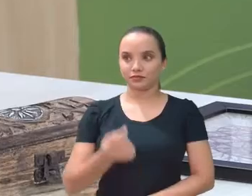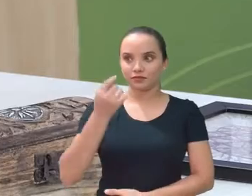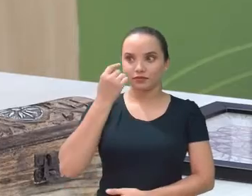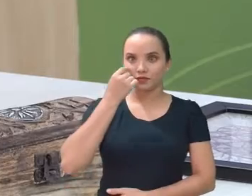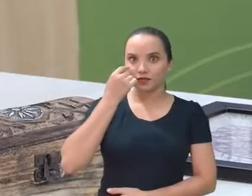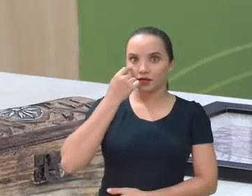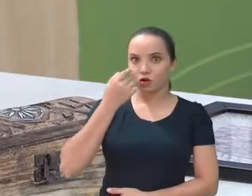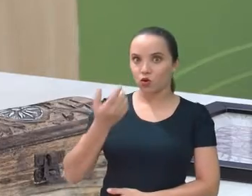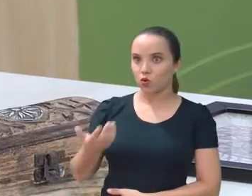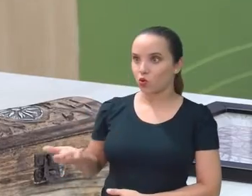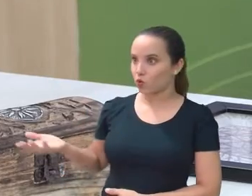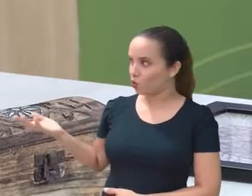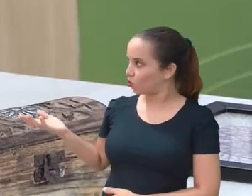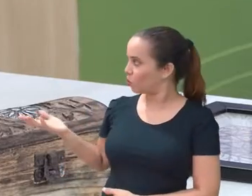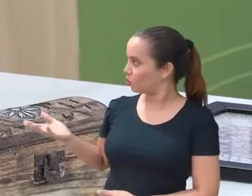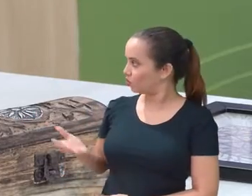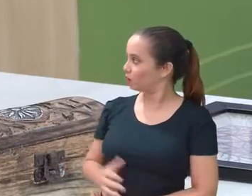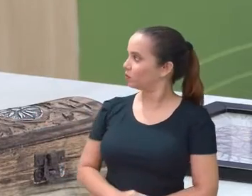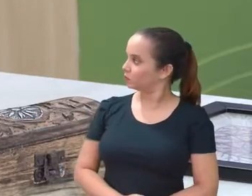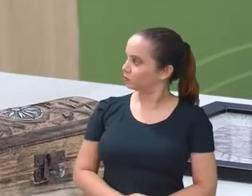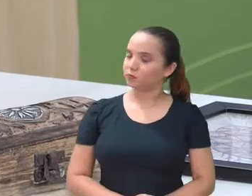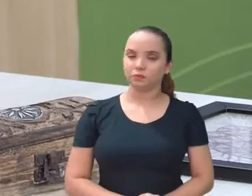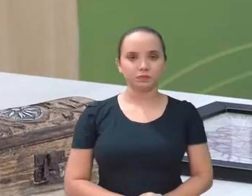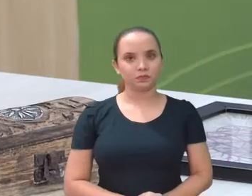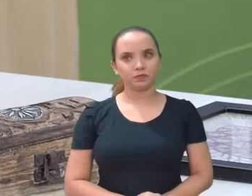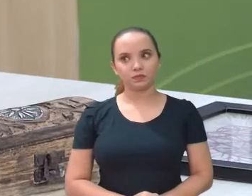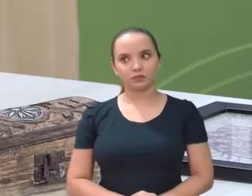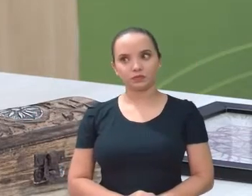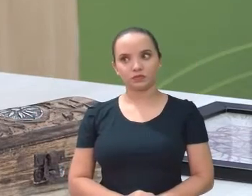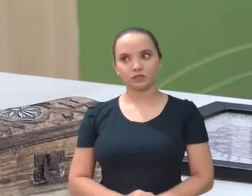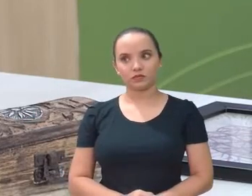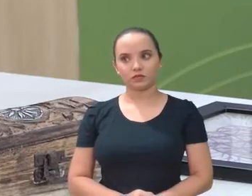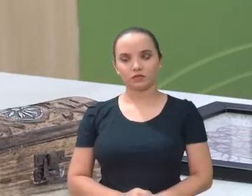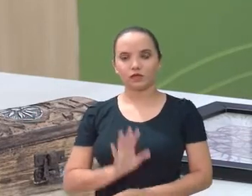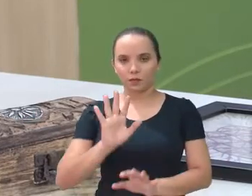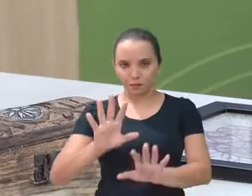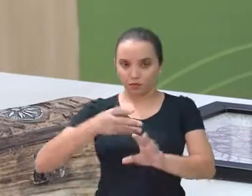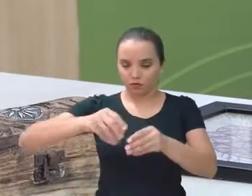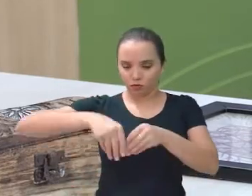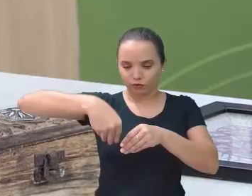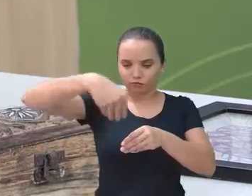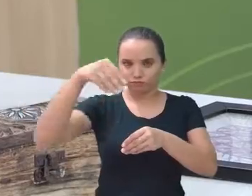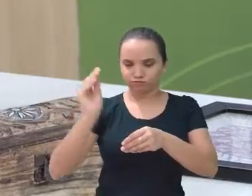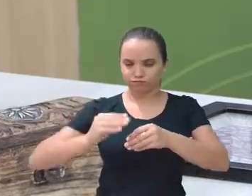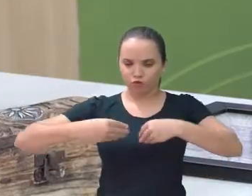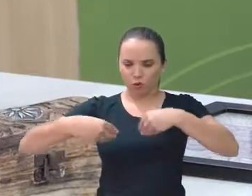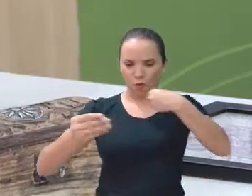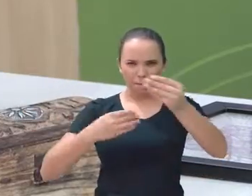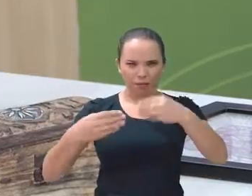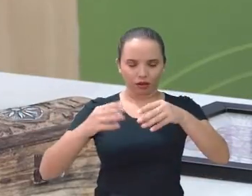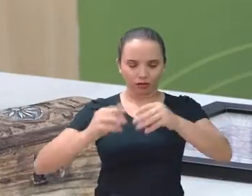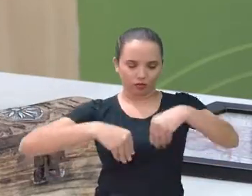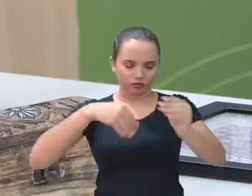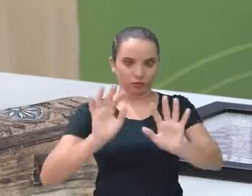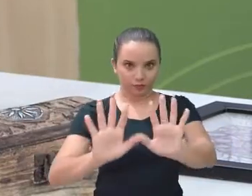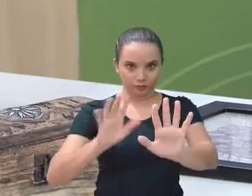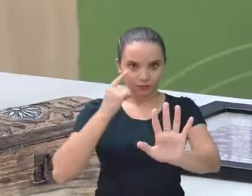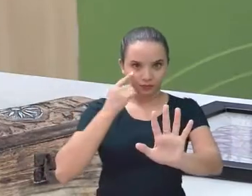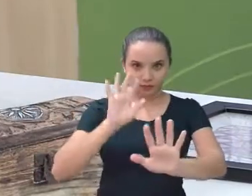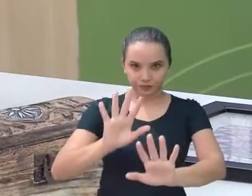Olha só. Eita, tira o plástico. Deixa eu tirar o plástico para não ficar,